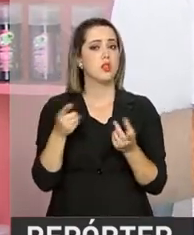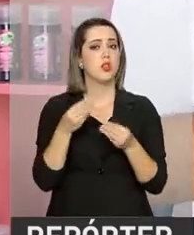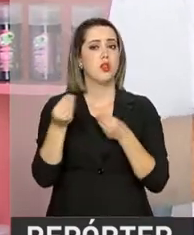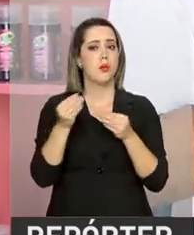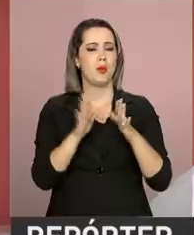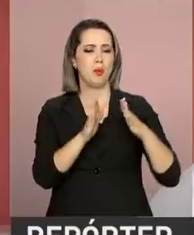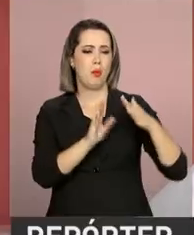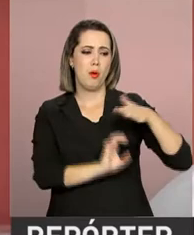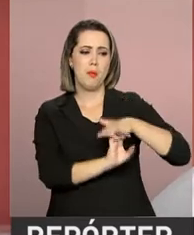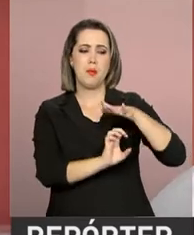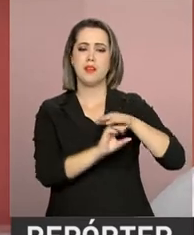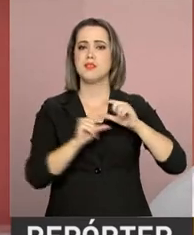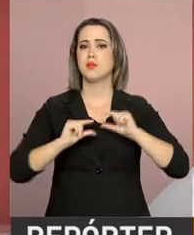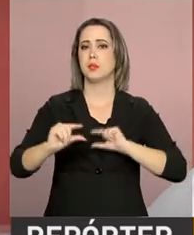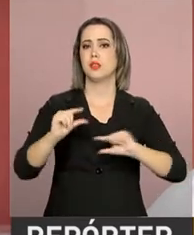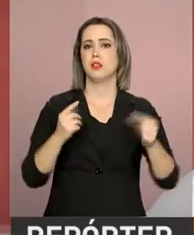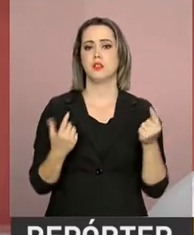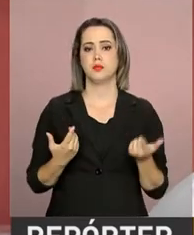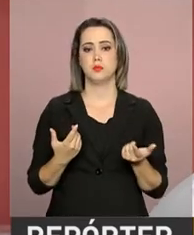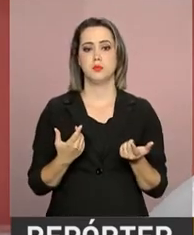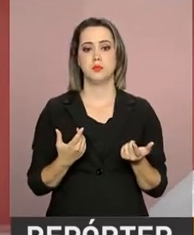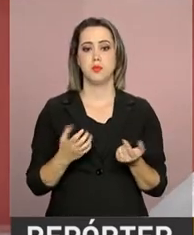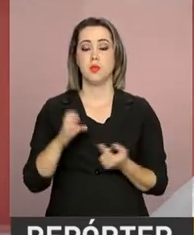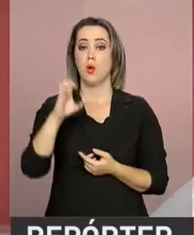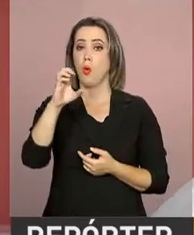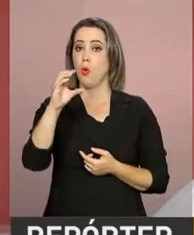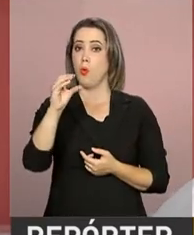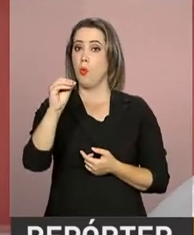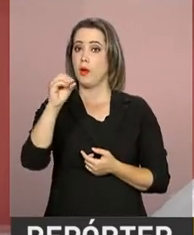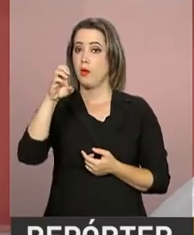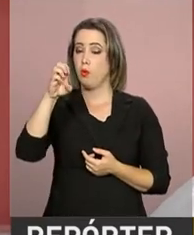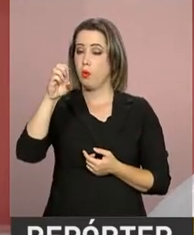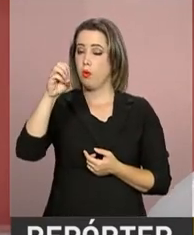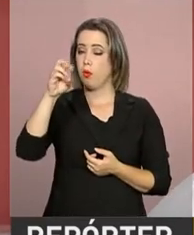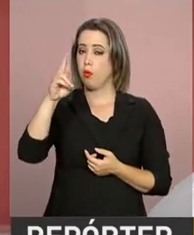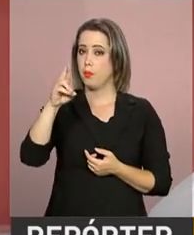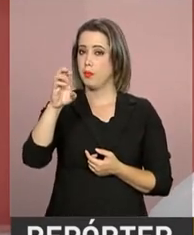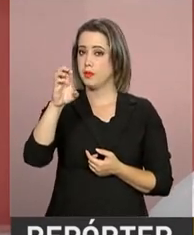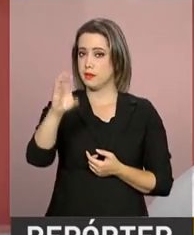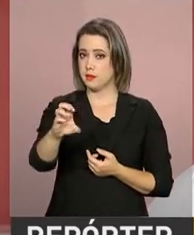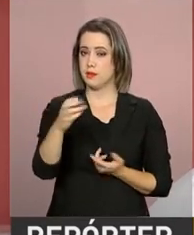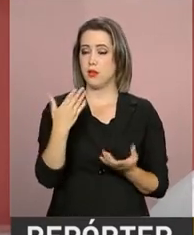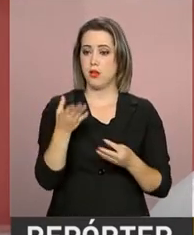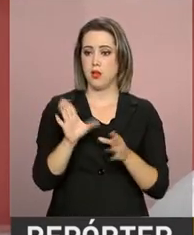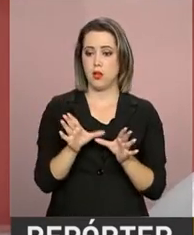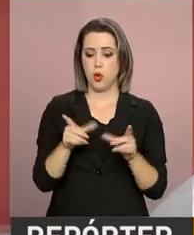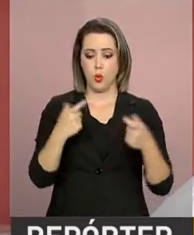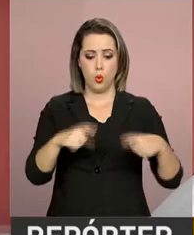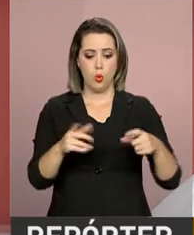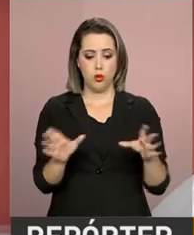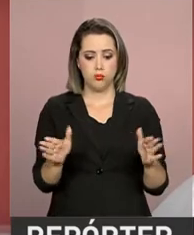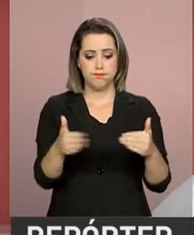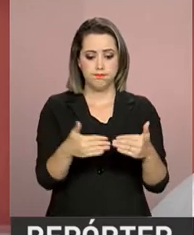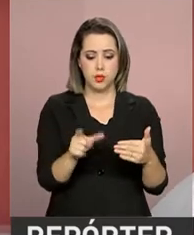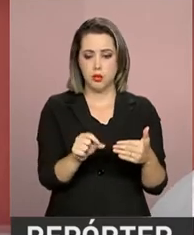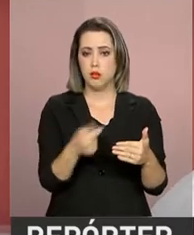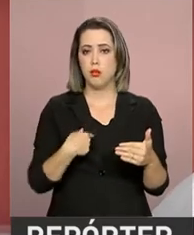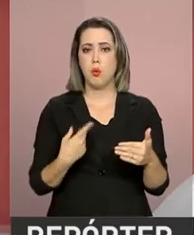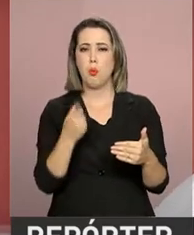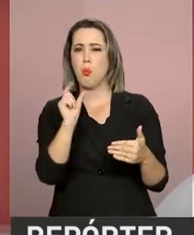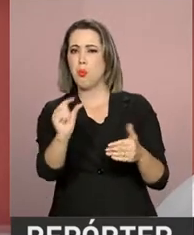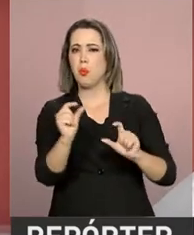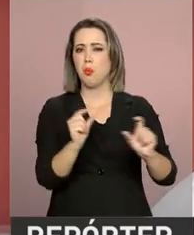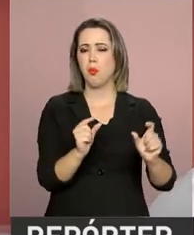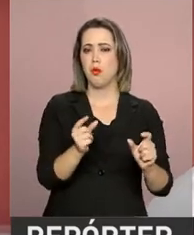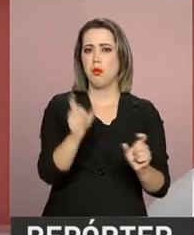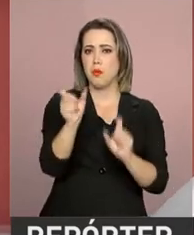empresa a maior dificuldade é como o céu o espaço físico que é limitado eo número de funcionários que são poucos então se